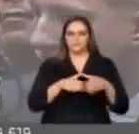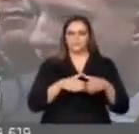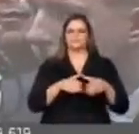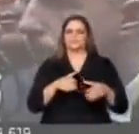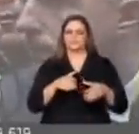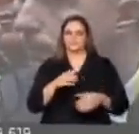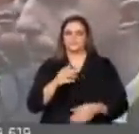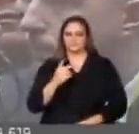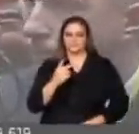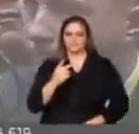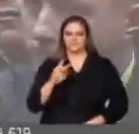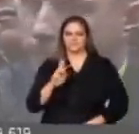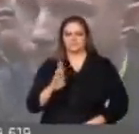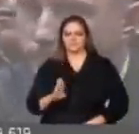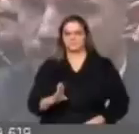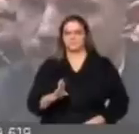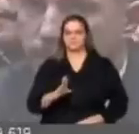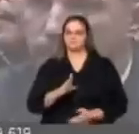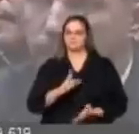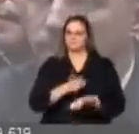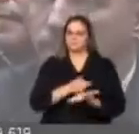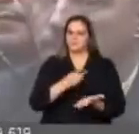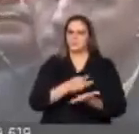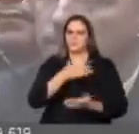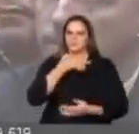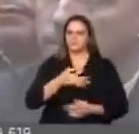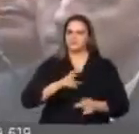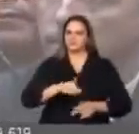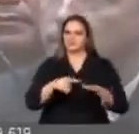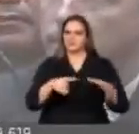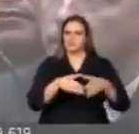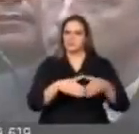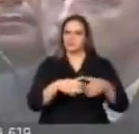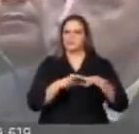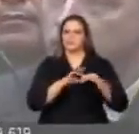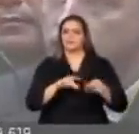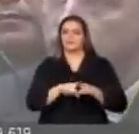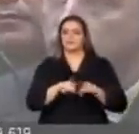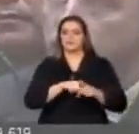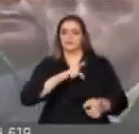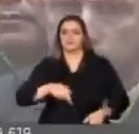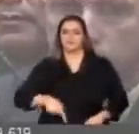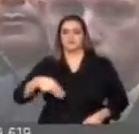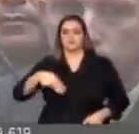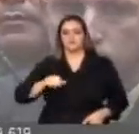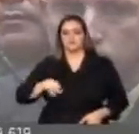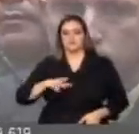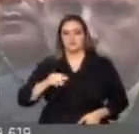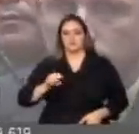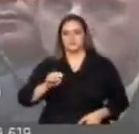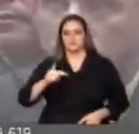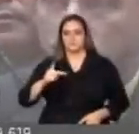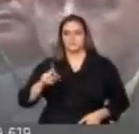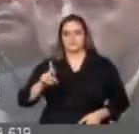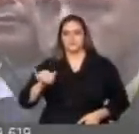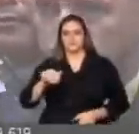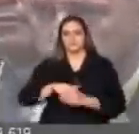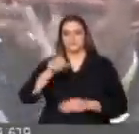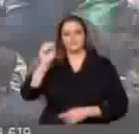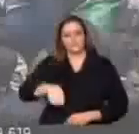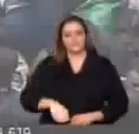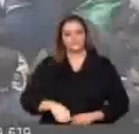pela coerência do nosso partido, nós e pelo nosso presidente Marcos Pereira, nós votamos sim